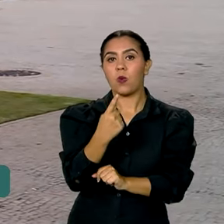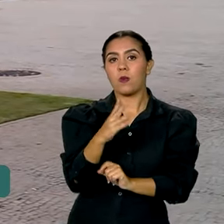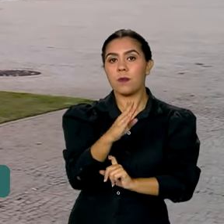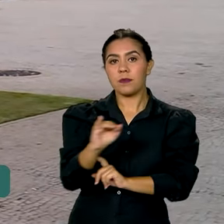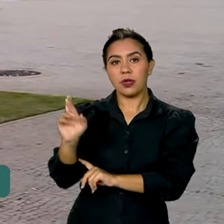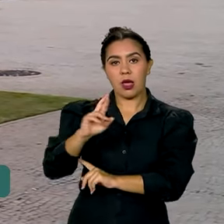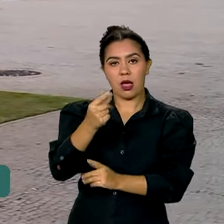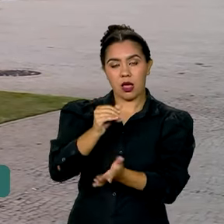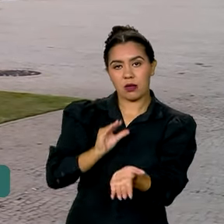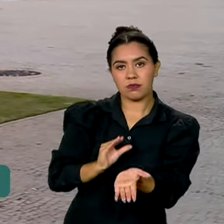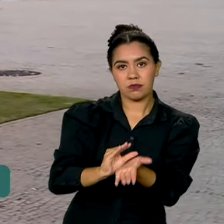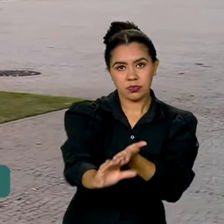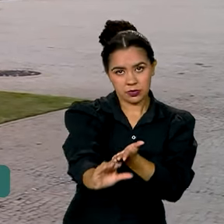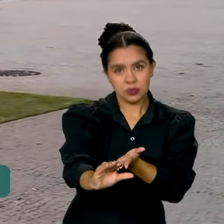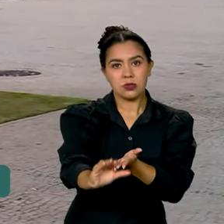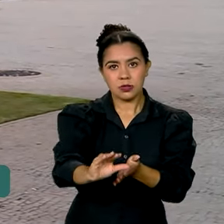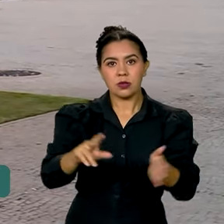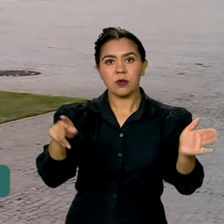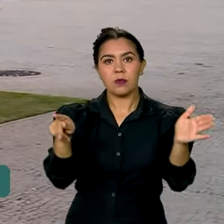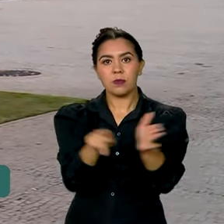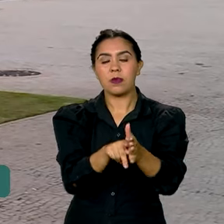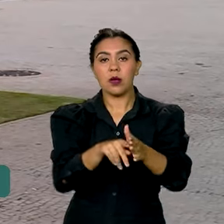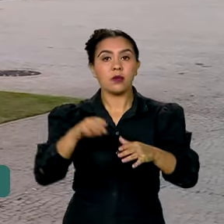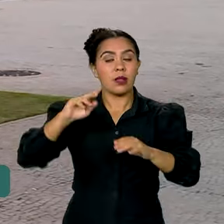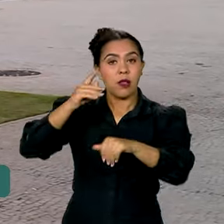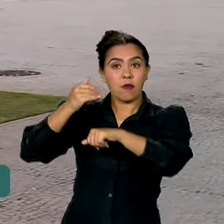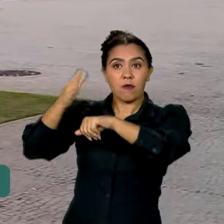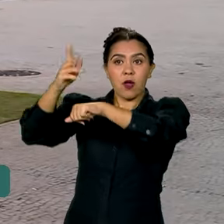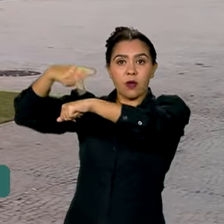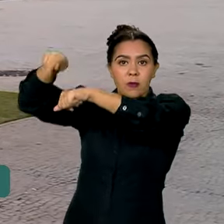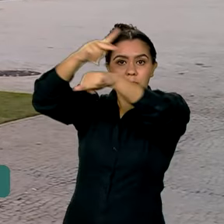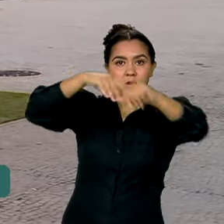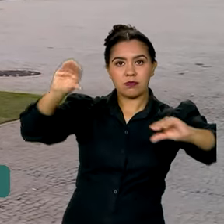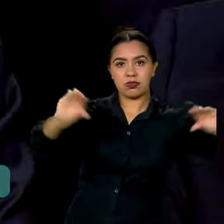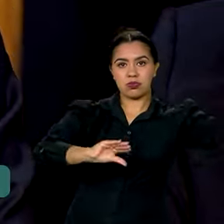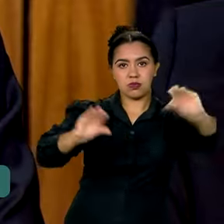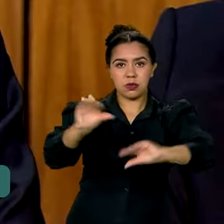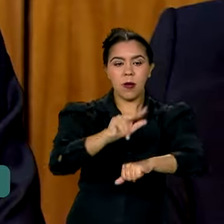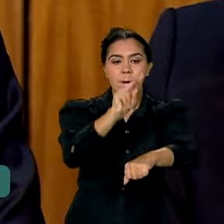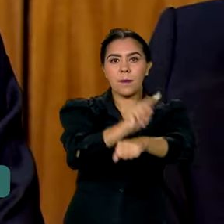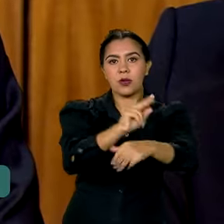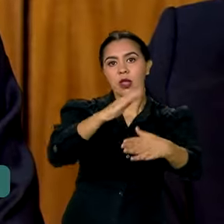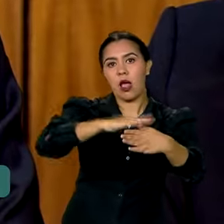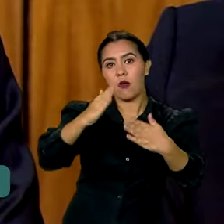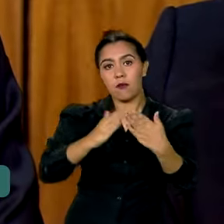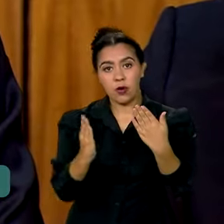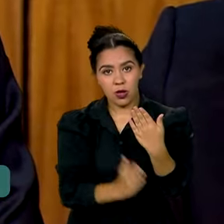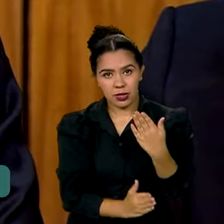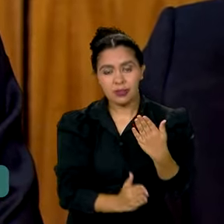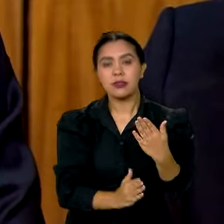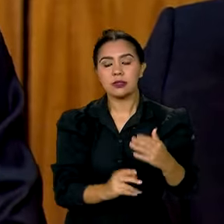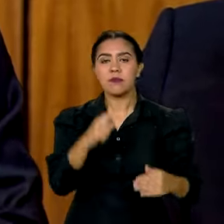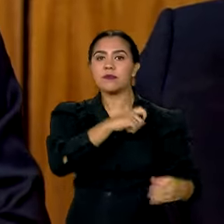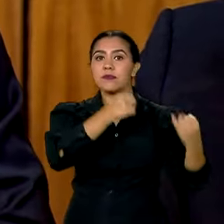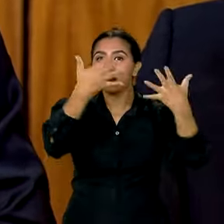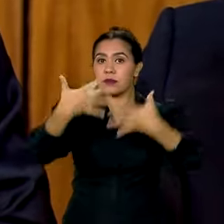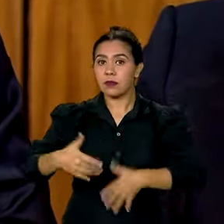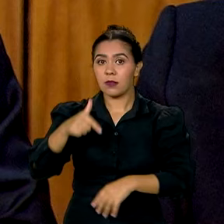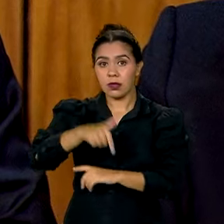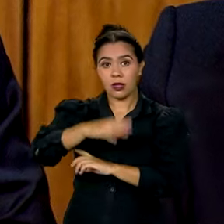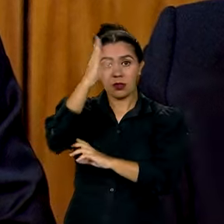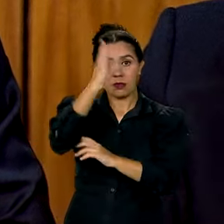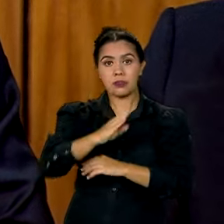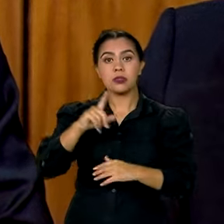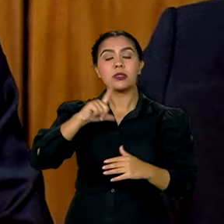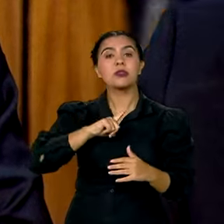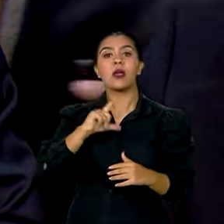R$1 bilhão e 200 milhões de recursos doados por fundos internacionais de preservação da floresta. O Brasil tem um papel decisivo. Nós temos a maior floresta